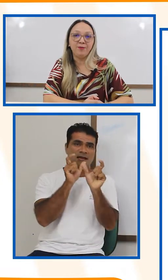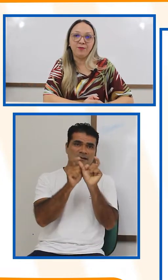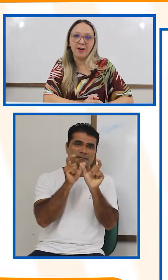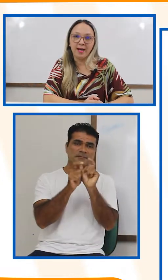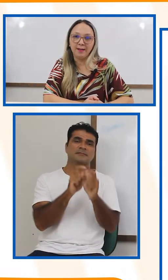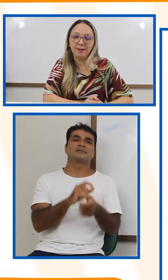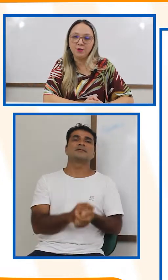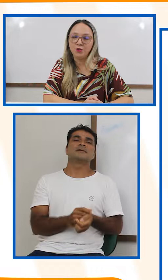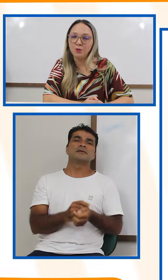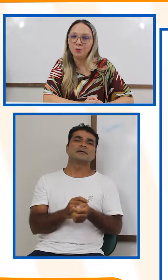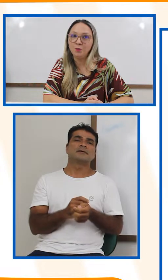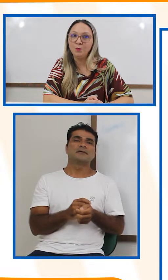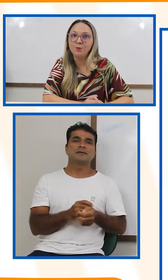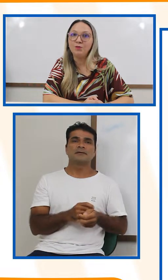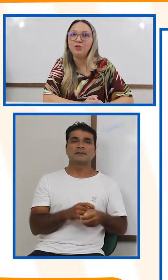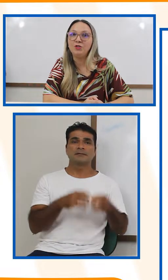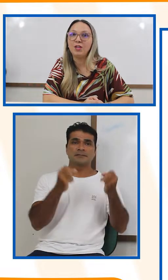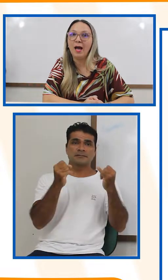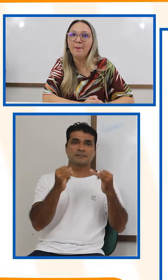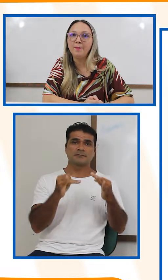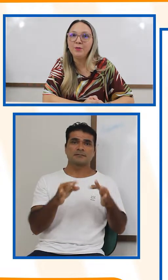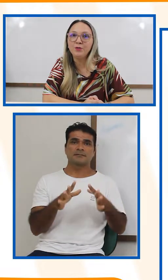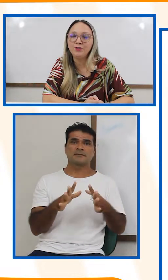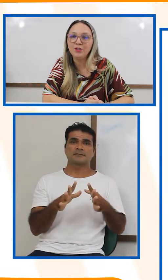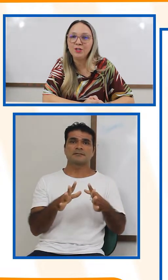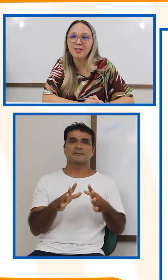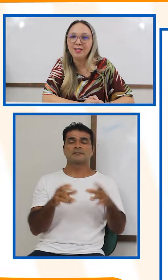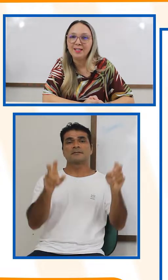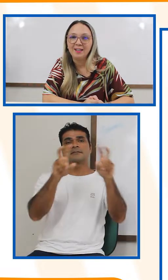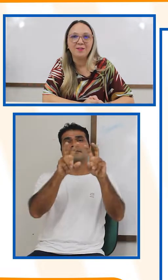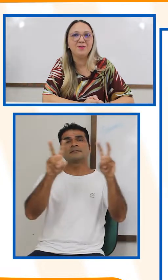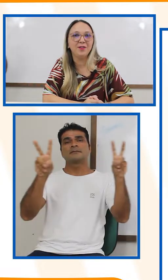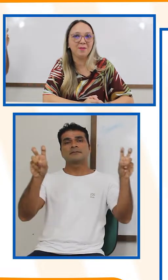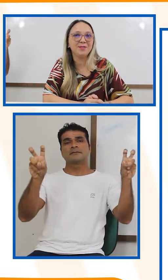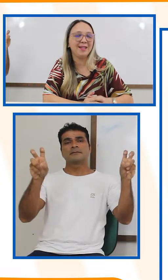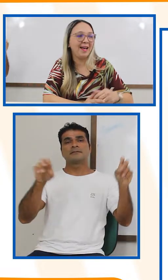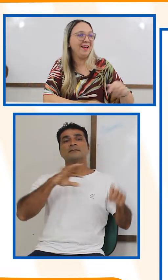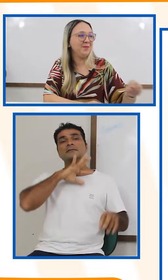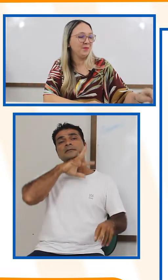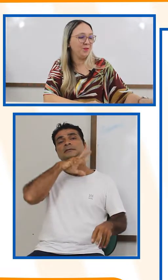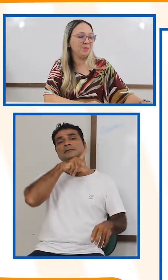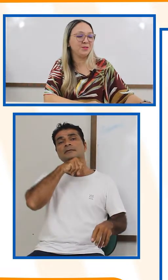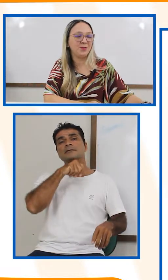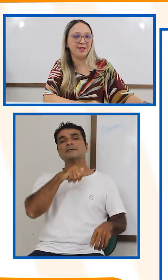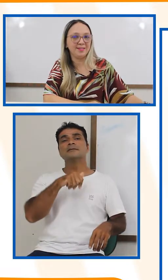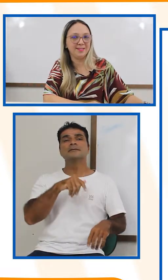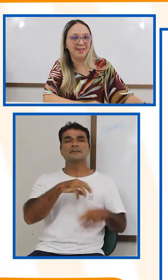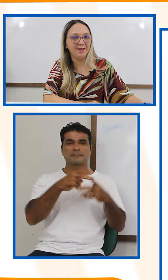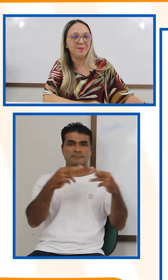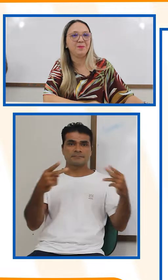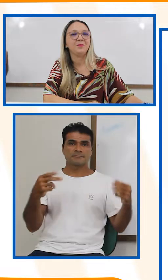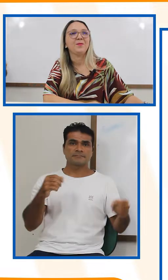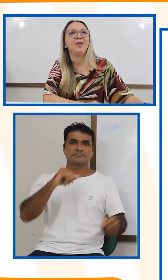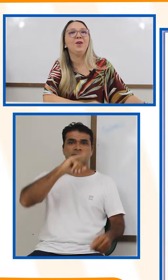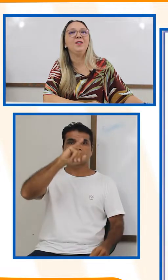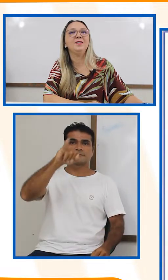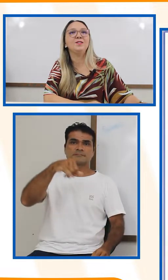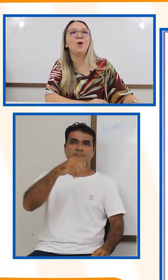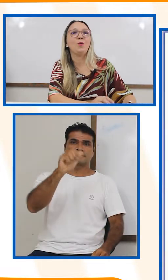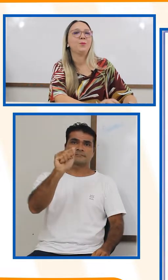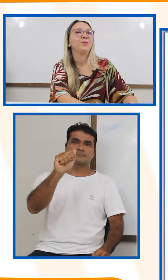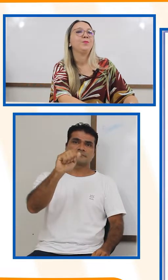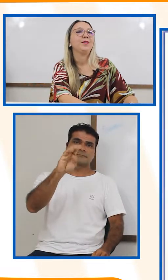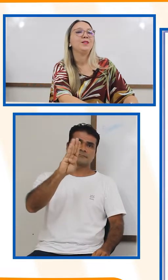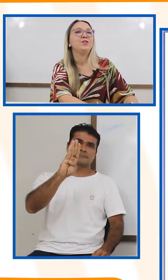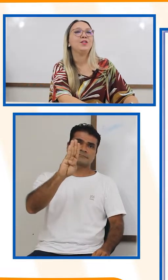que fala de um jabuti. Vamos lá? Vamos conhecer? Olha